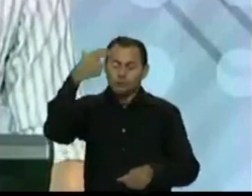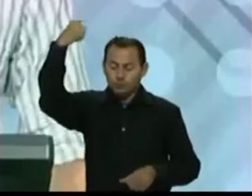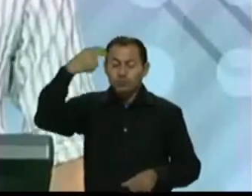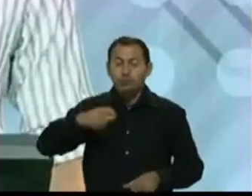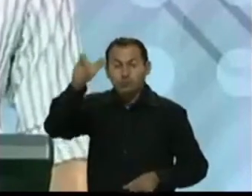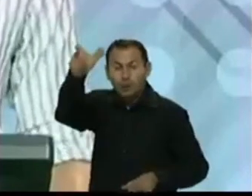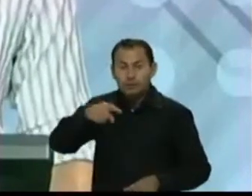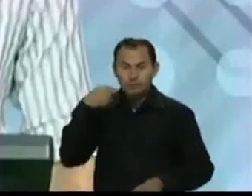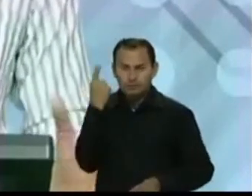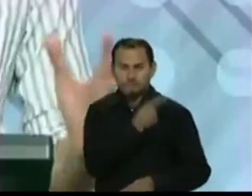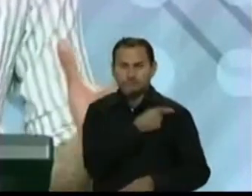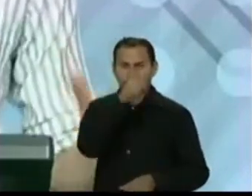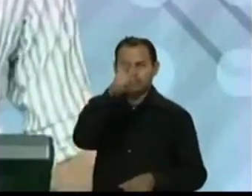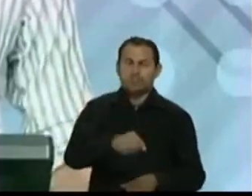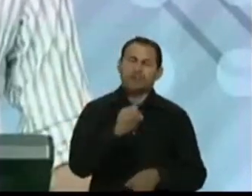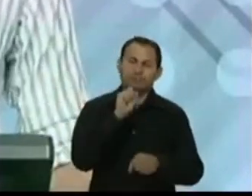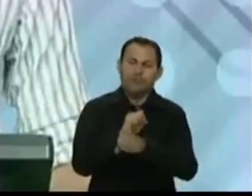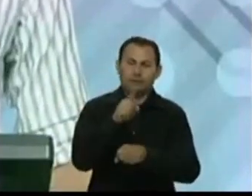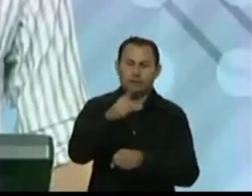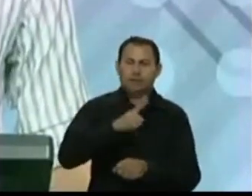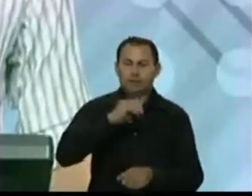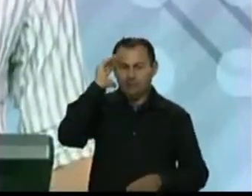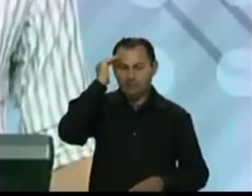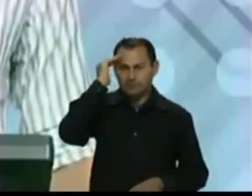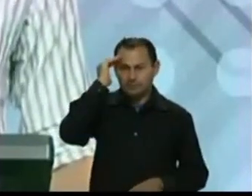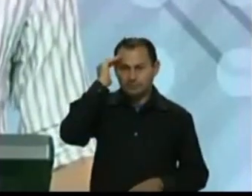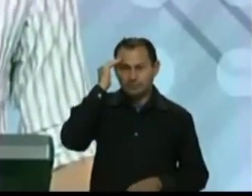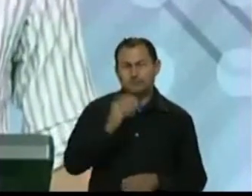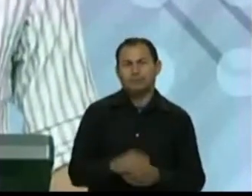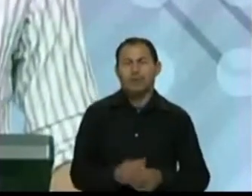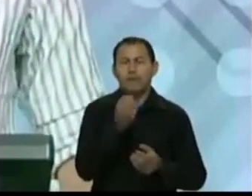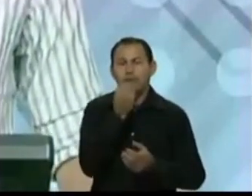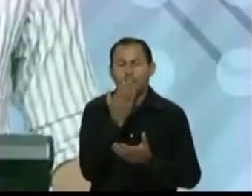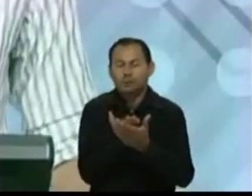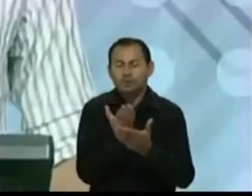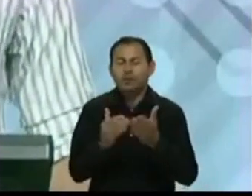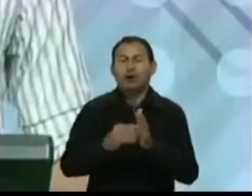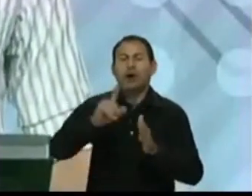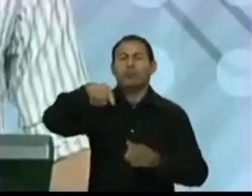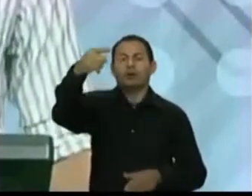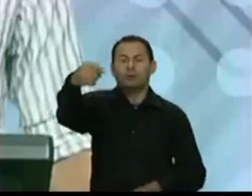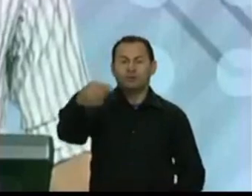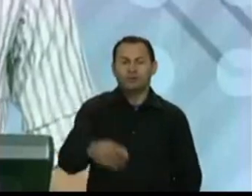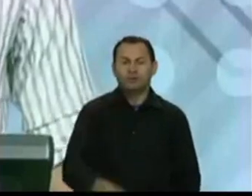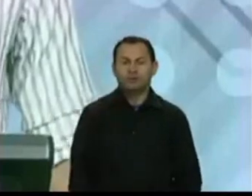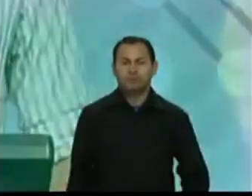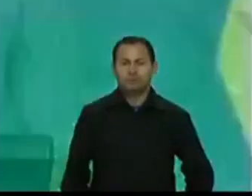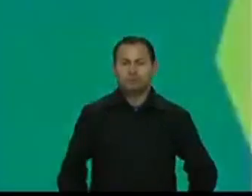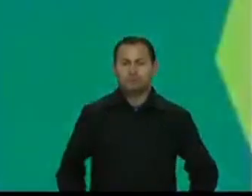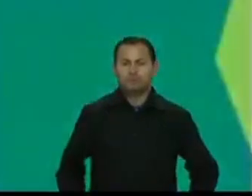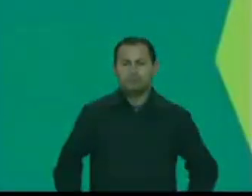nós somos. Então, espero que você tenha entendido. Bons estudos e até uma próxima.